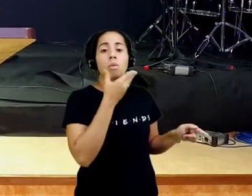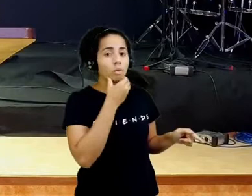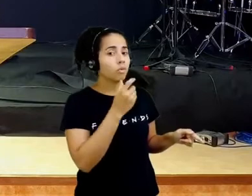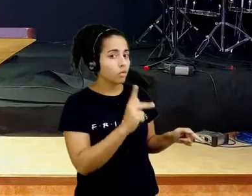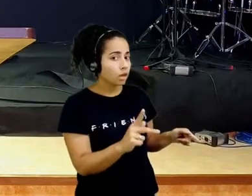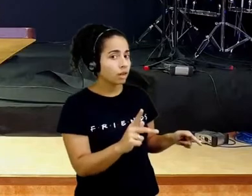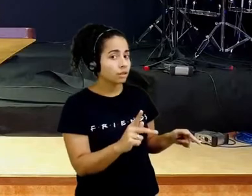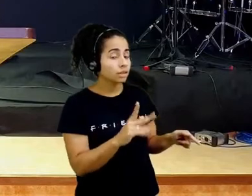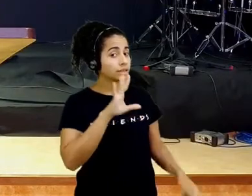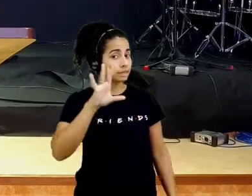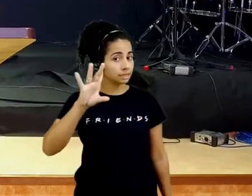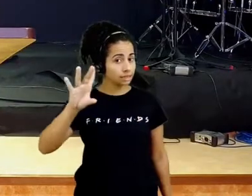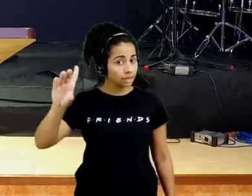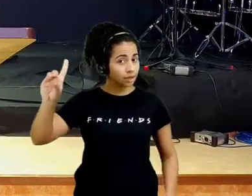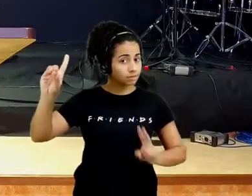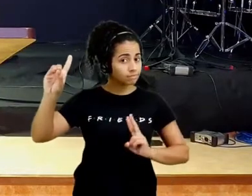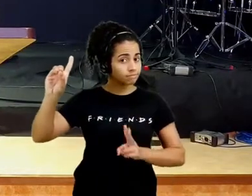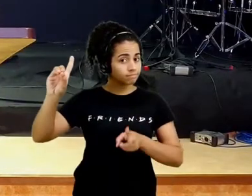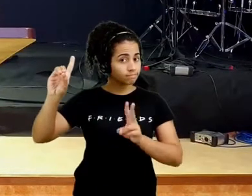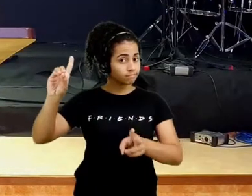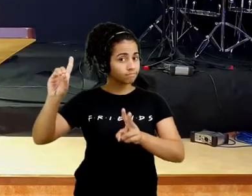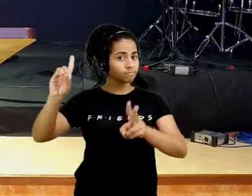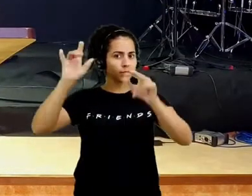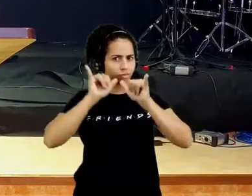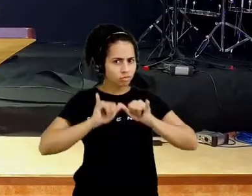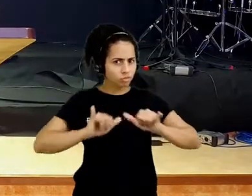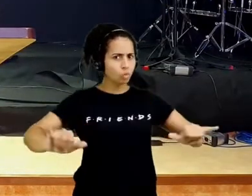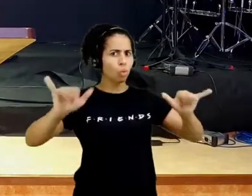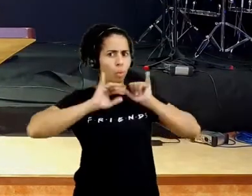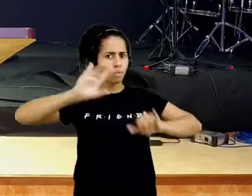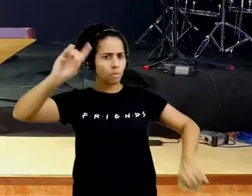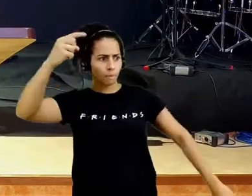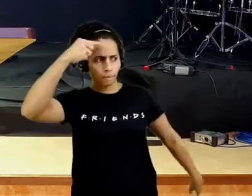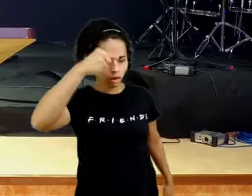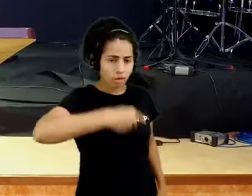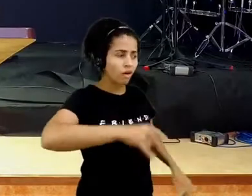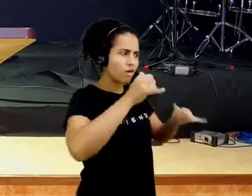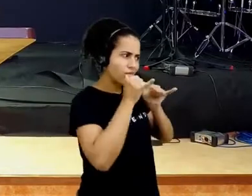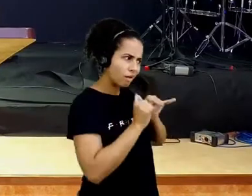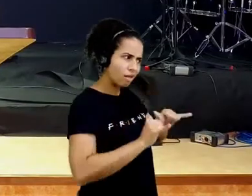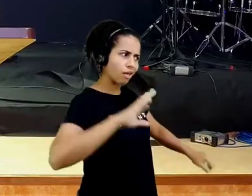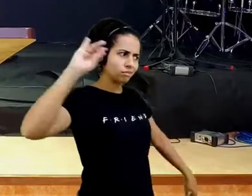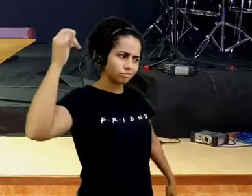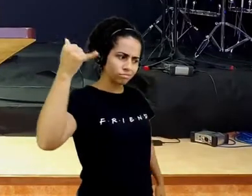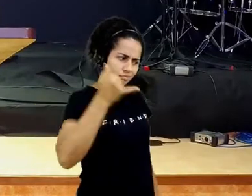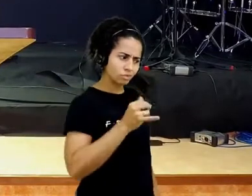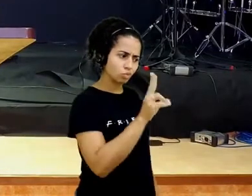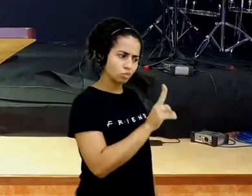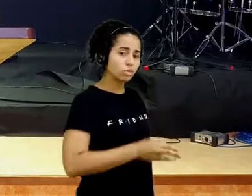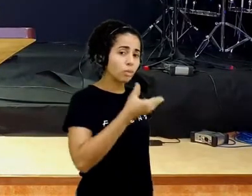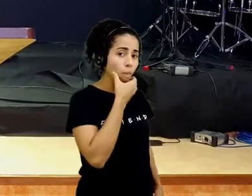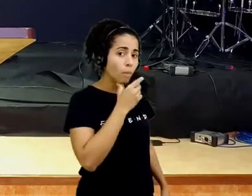profetas. Deus sempre avisou, mandou avisar, falou através dos seus